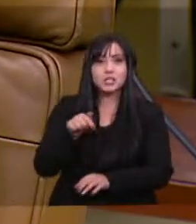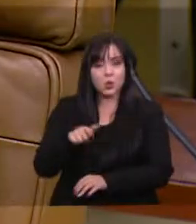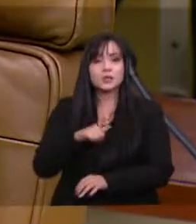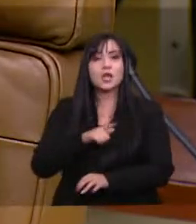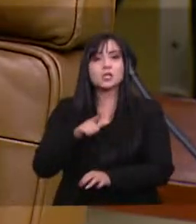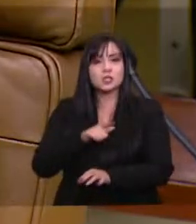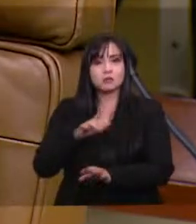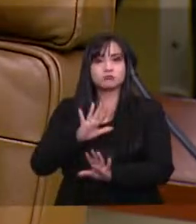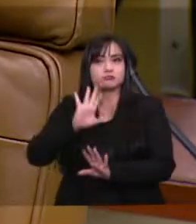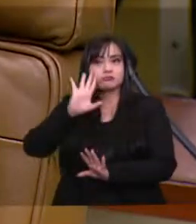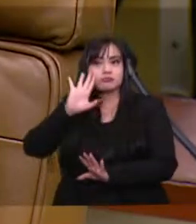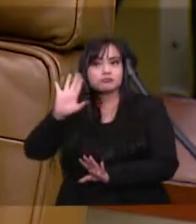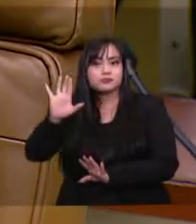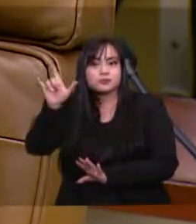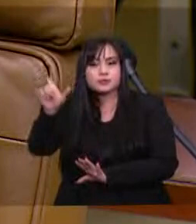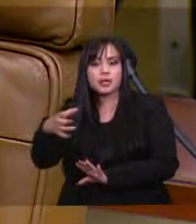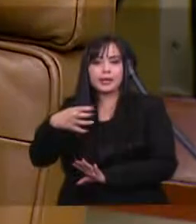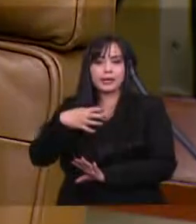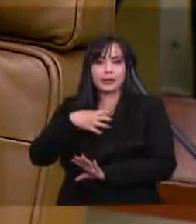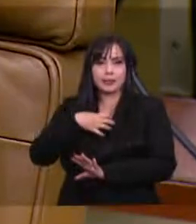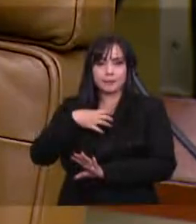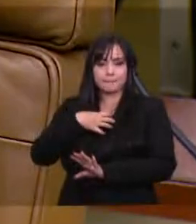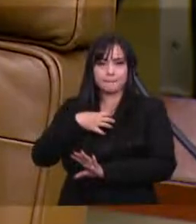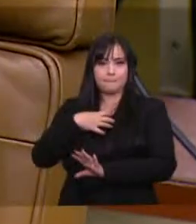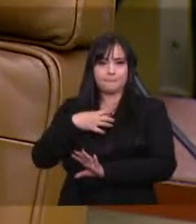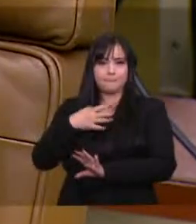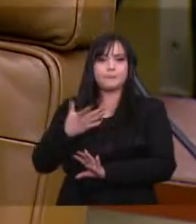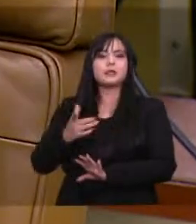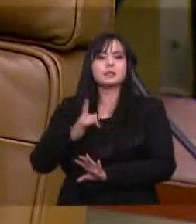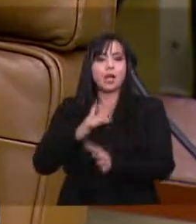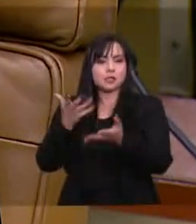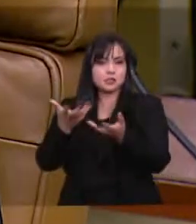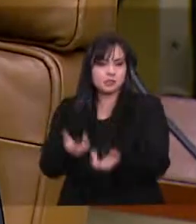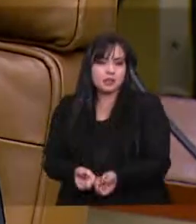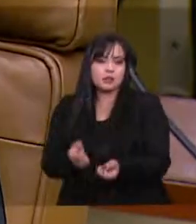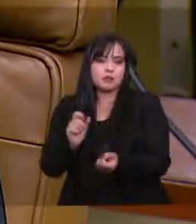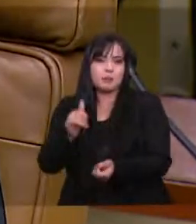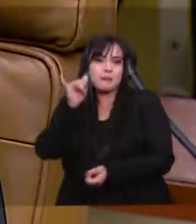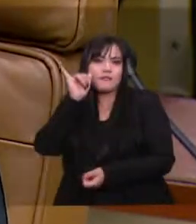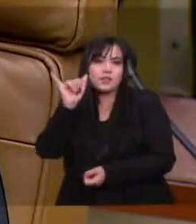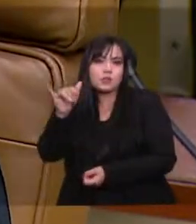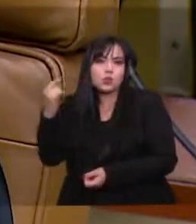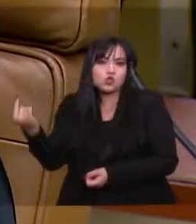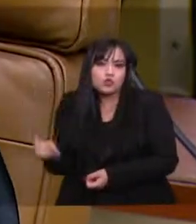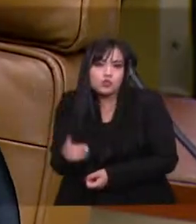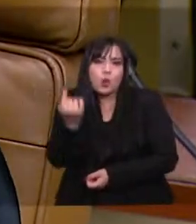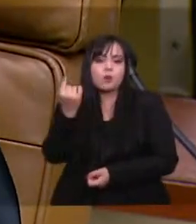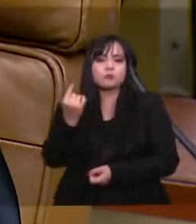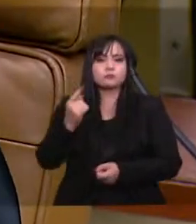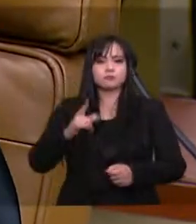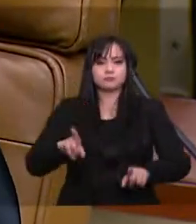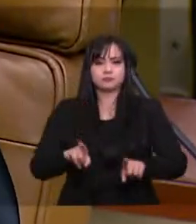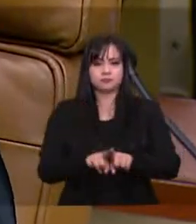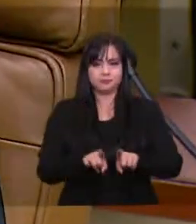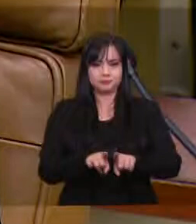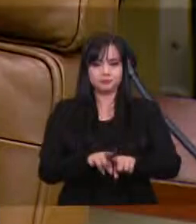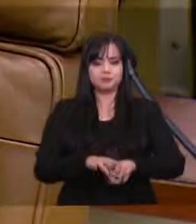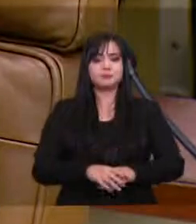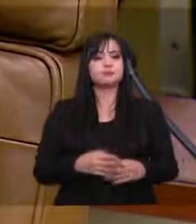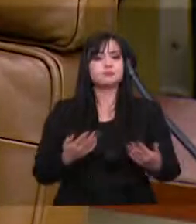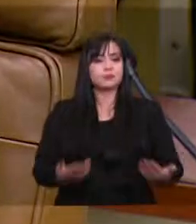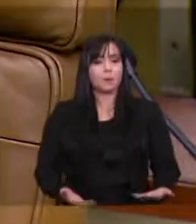ser guiada primordialmente pelo seu caráter pedagógico que acolhe tanto a prevenção individual quanto a prevenção geral